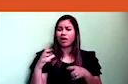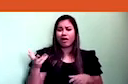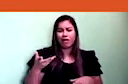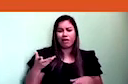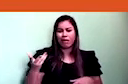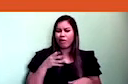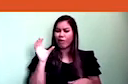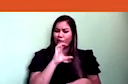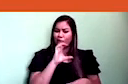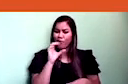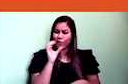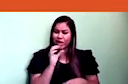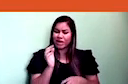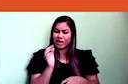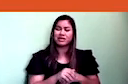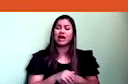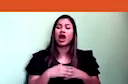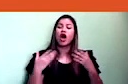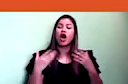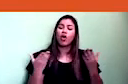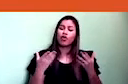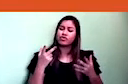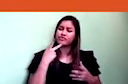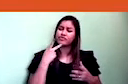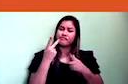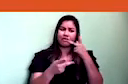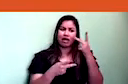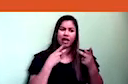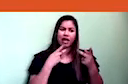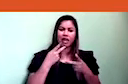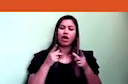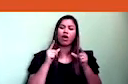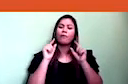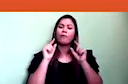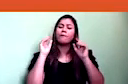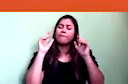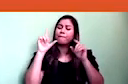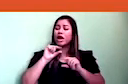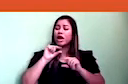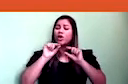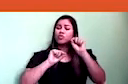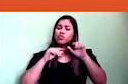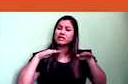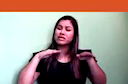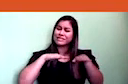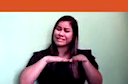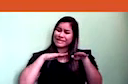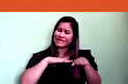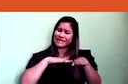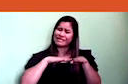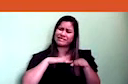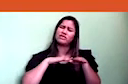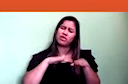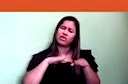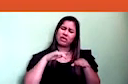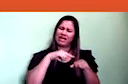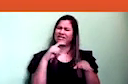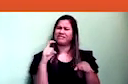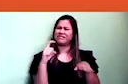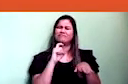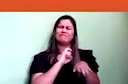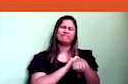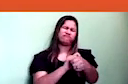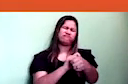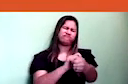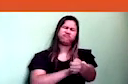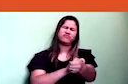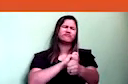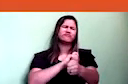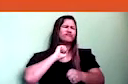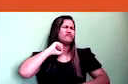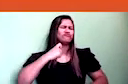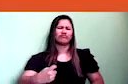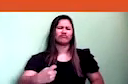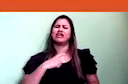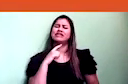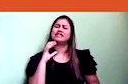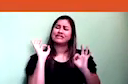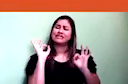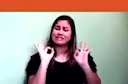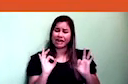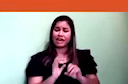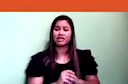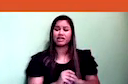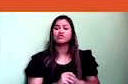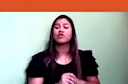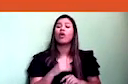dia a gente fala pouco menos de trânsito, mas o trânsito é um fator que estressa muito as pessoas, né? Hoje nós temos